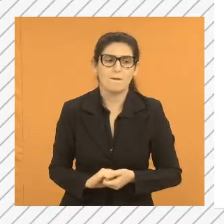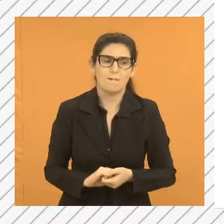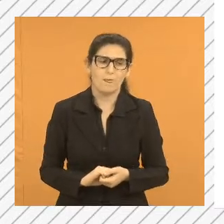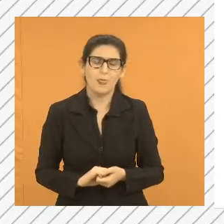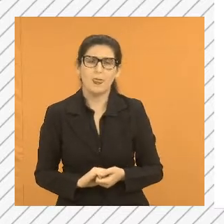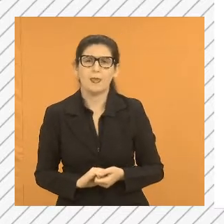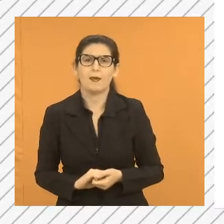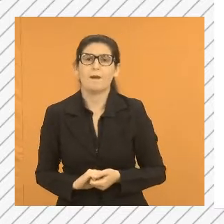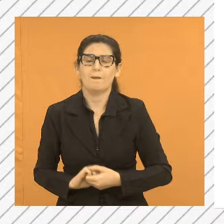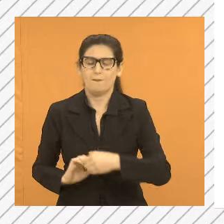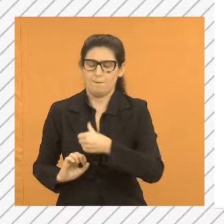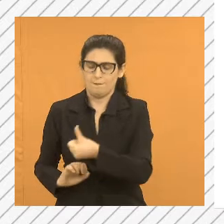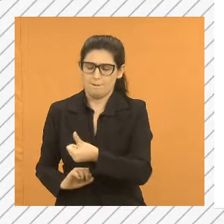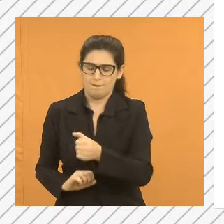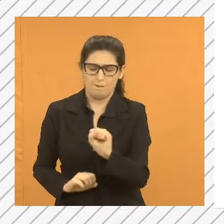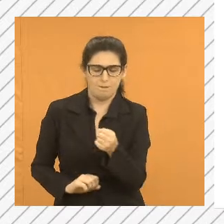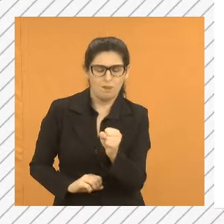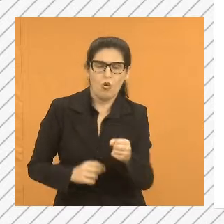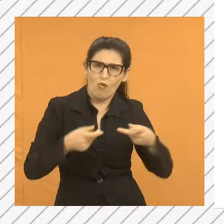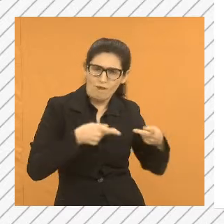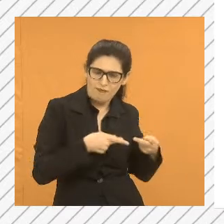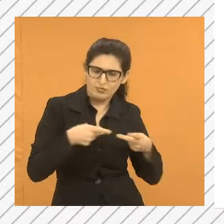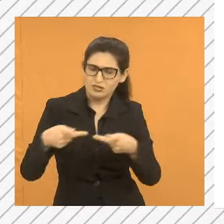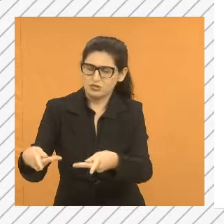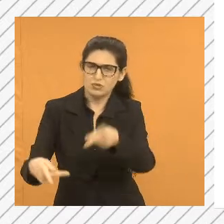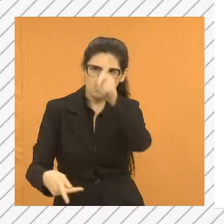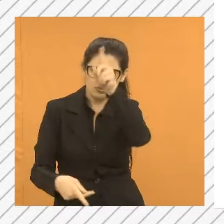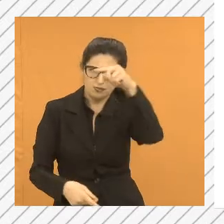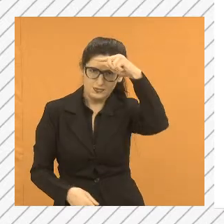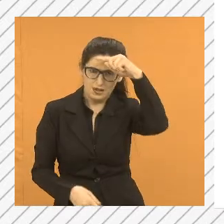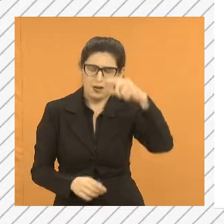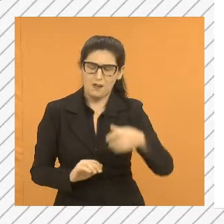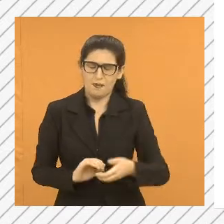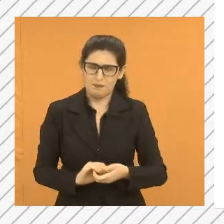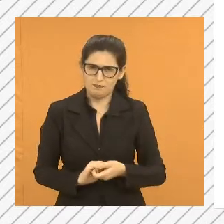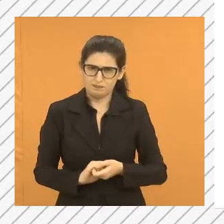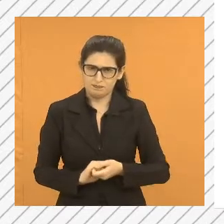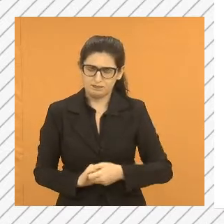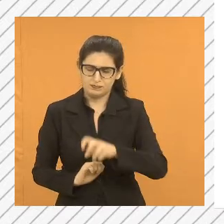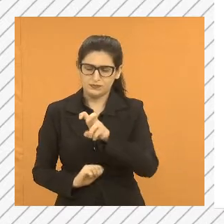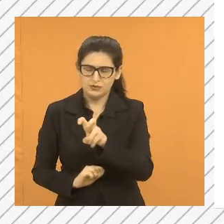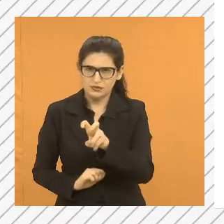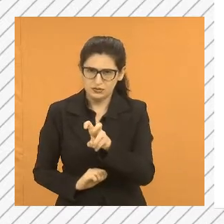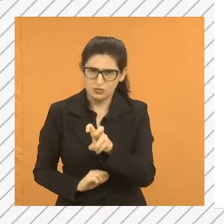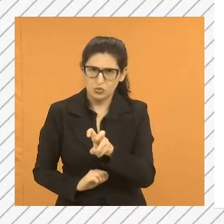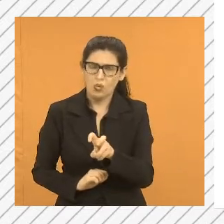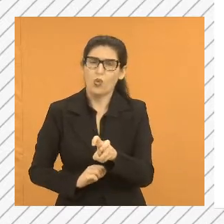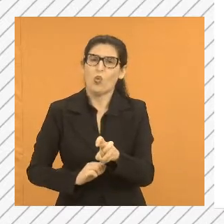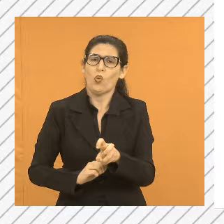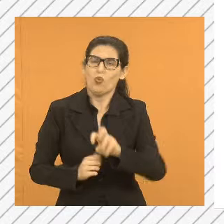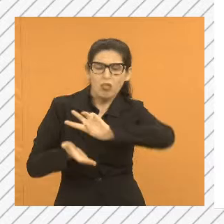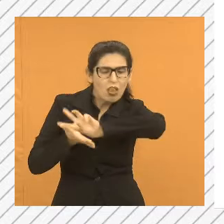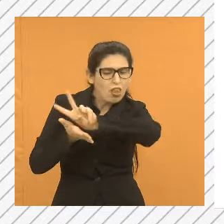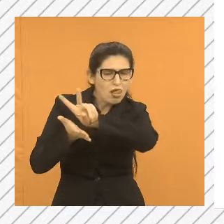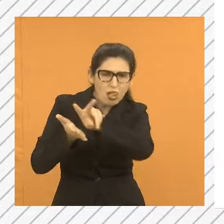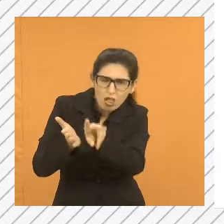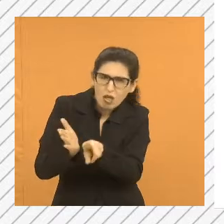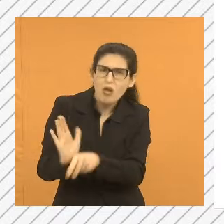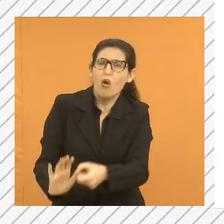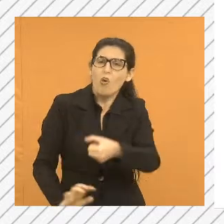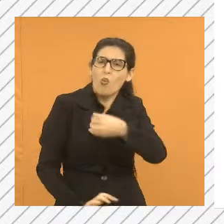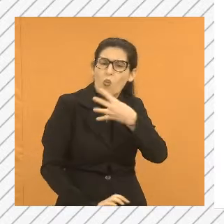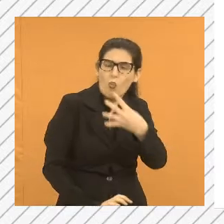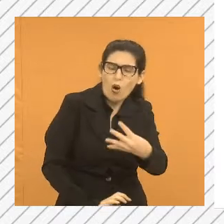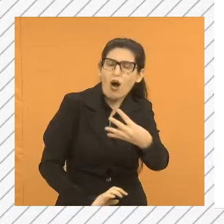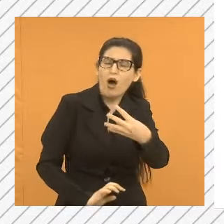número de 68 visitas hospitalares, 5 demandas diversas, 4 avaliações